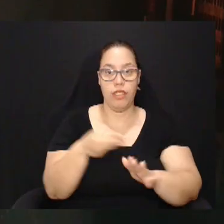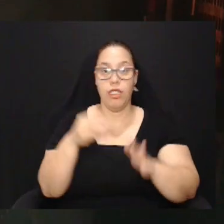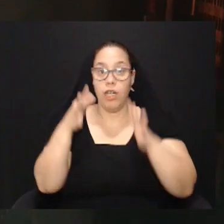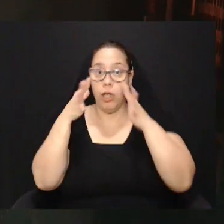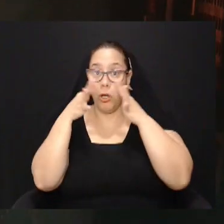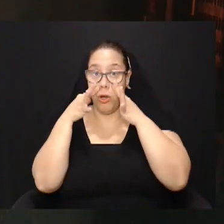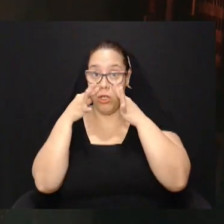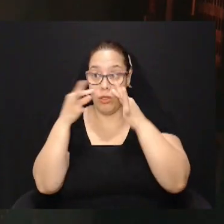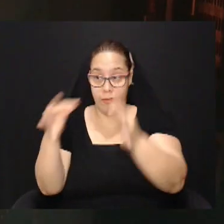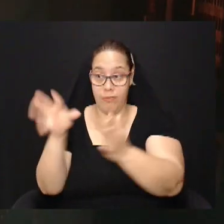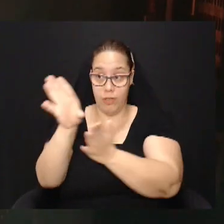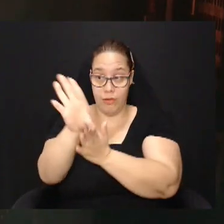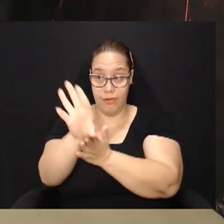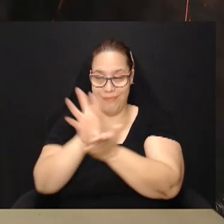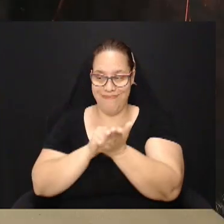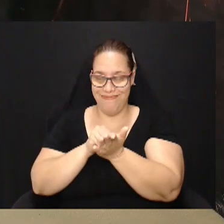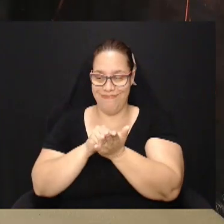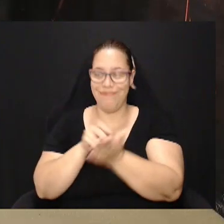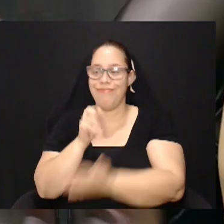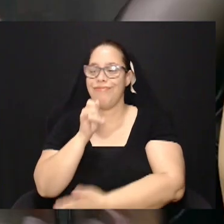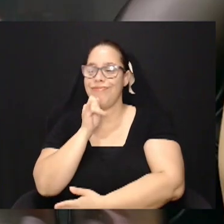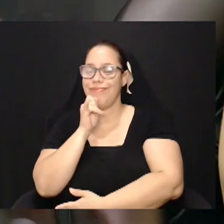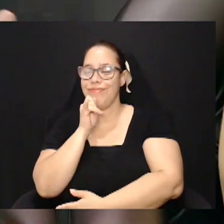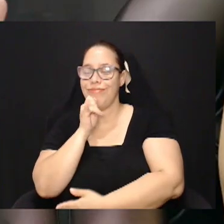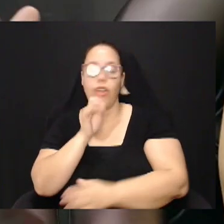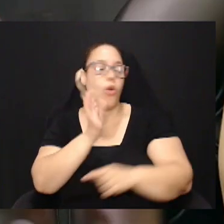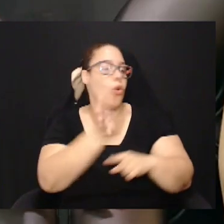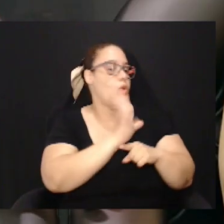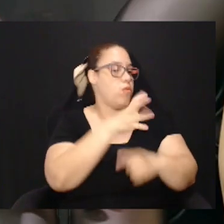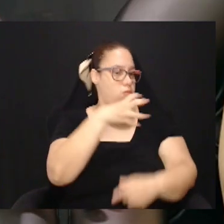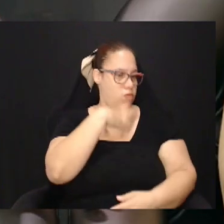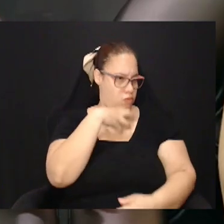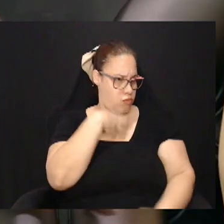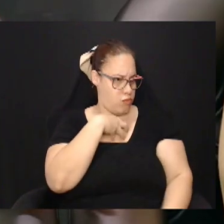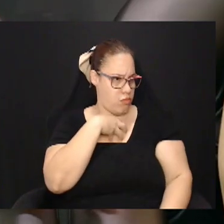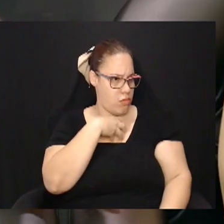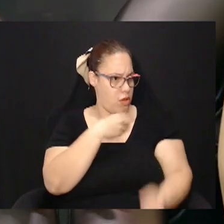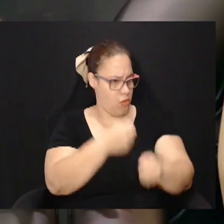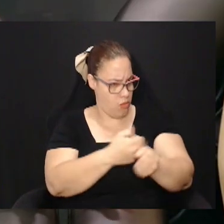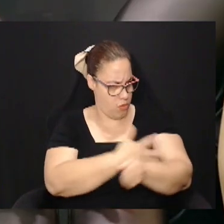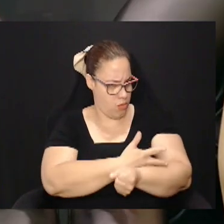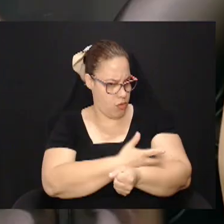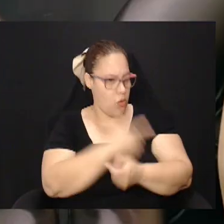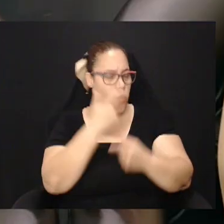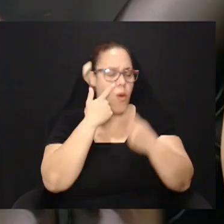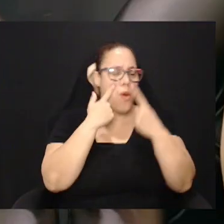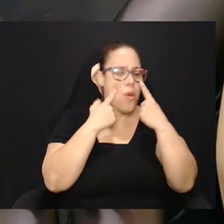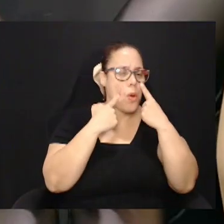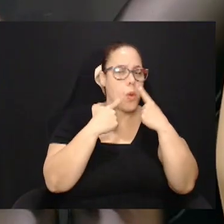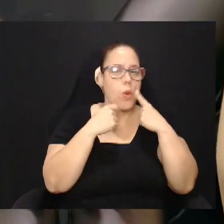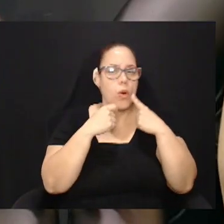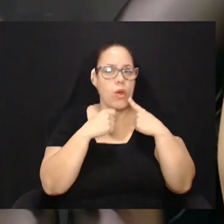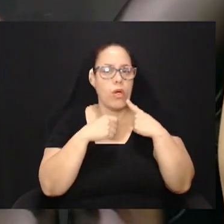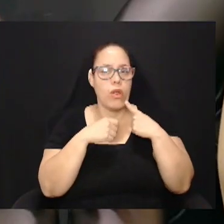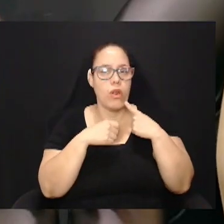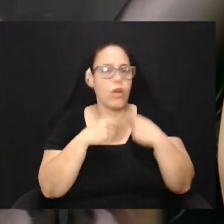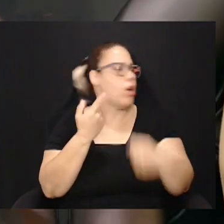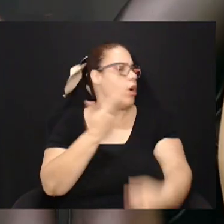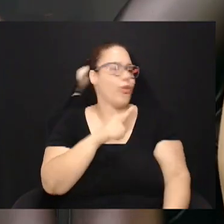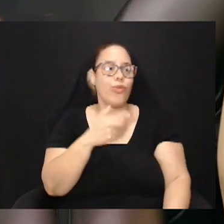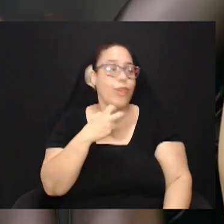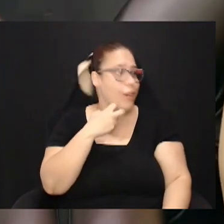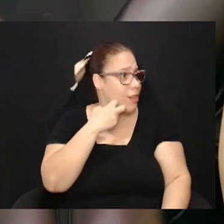espelho. Assim, e aí, assim, né, o filme mexeu com os seus sentimentos, você se emocionou, não tem que ter vergonha. Exato.